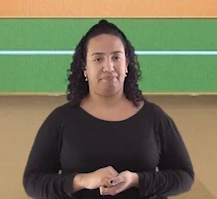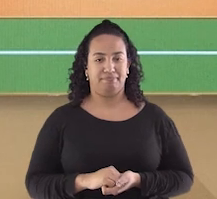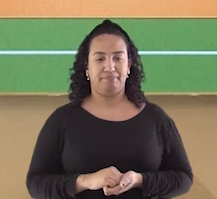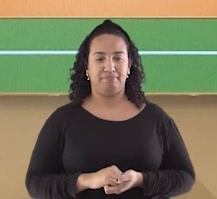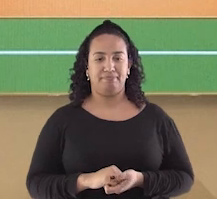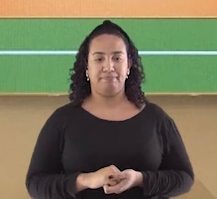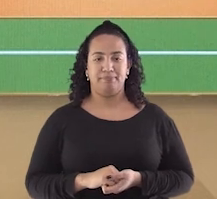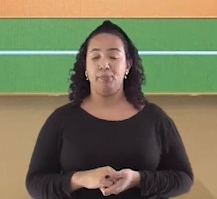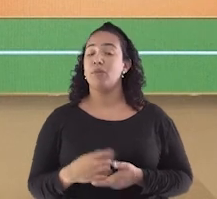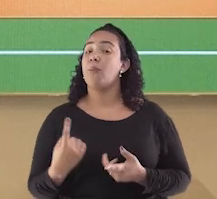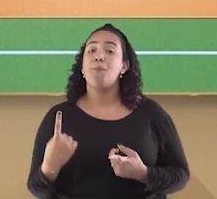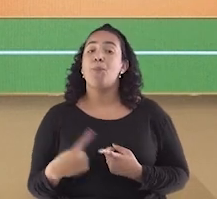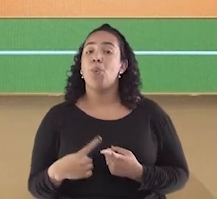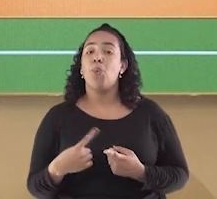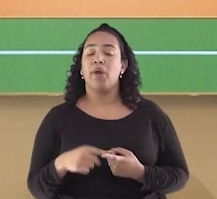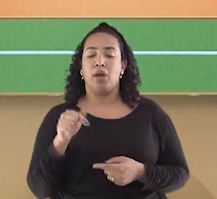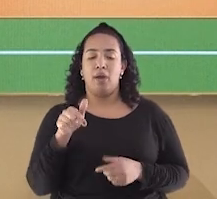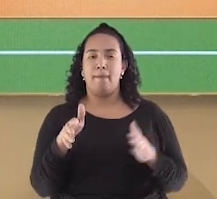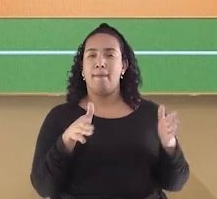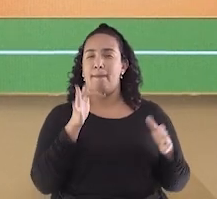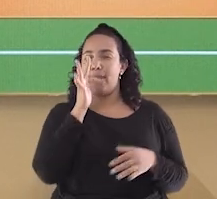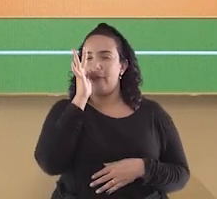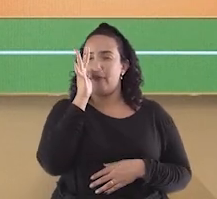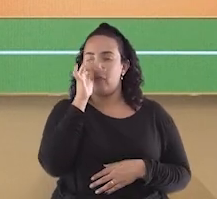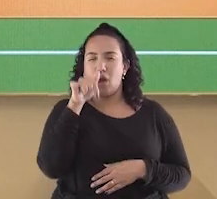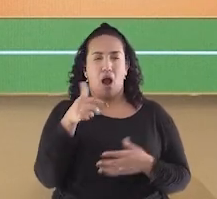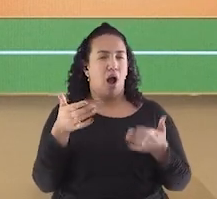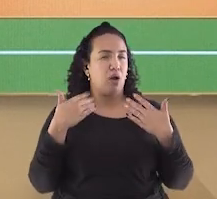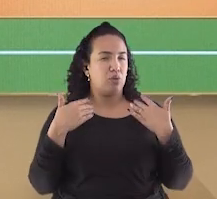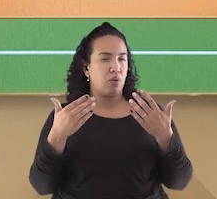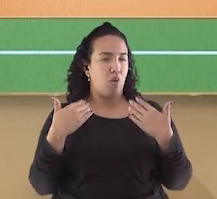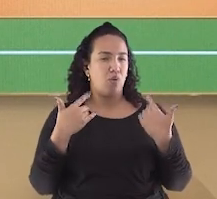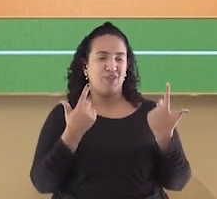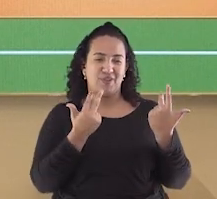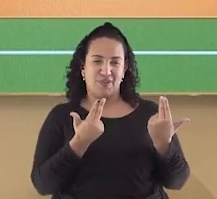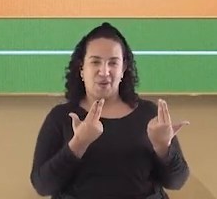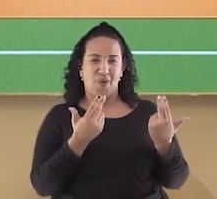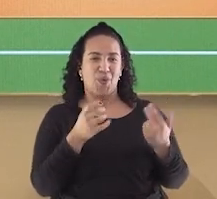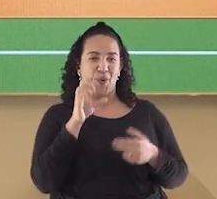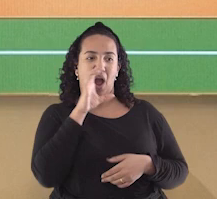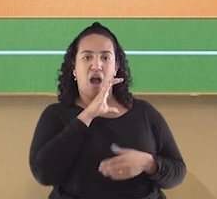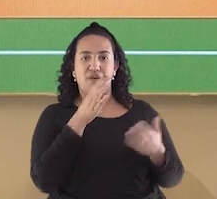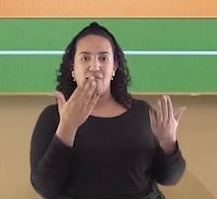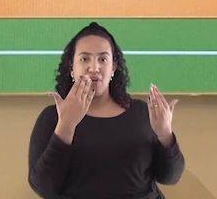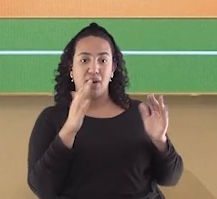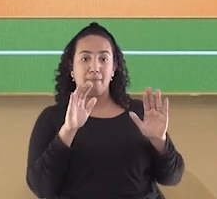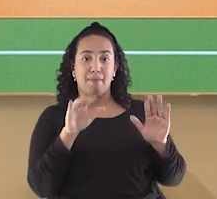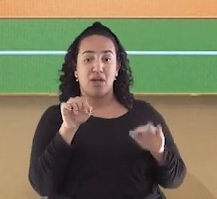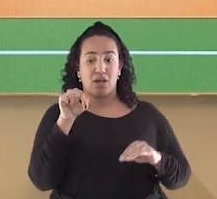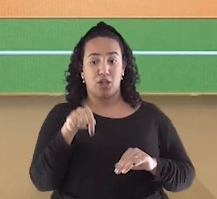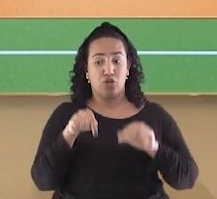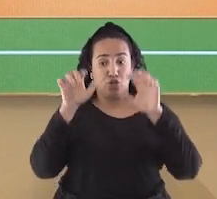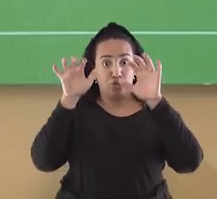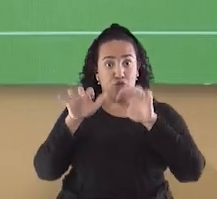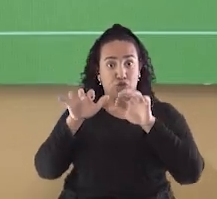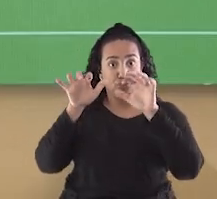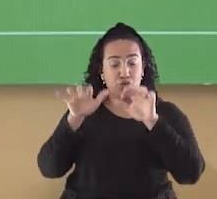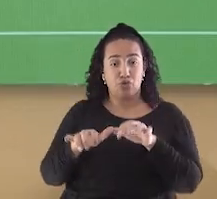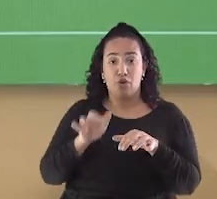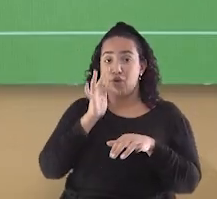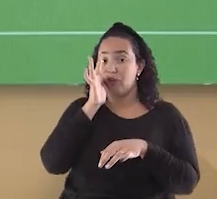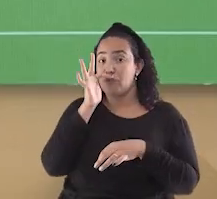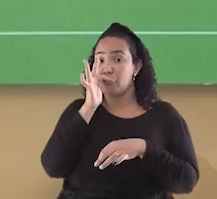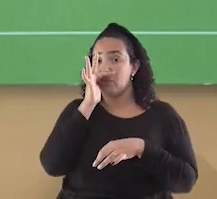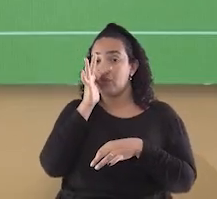o cultivo, né? Não só de flores, mas também de outros vegetais. Então, fica a dica aí se você gosta de plantar. Mas e